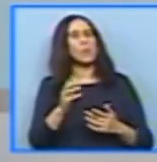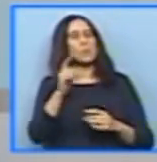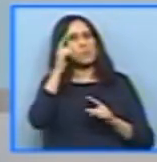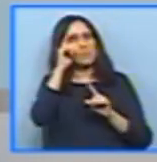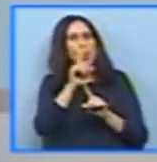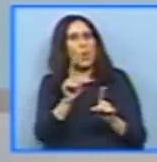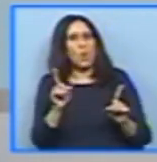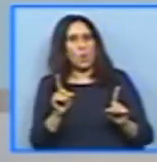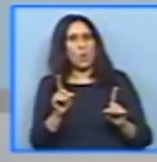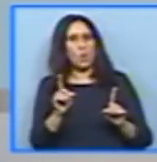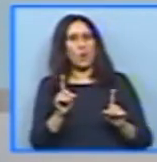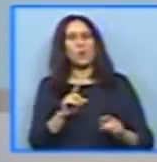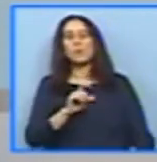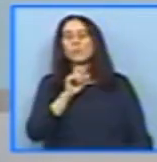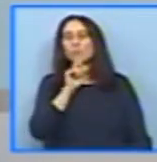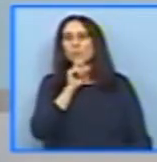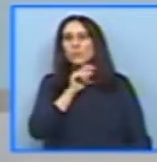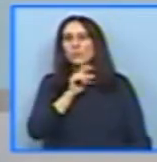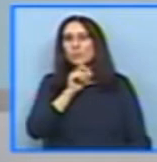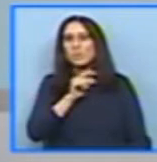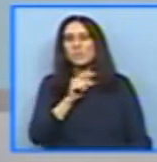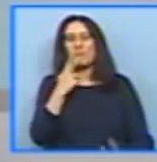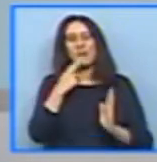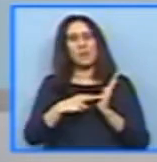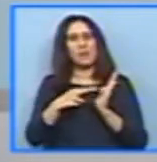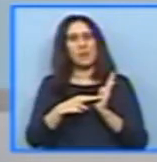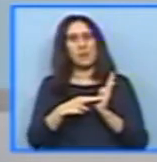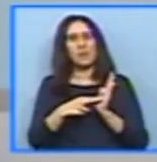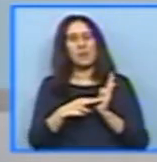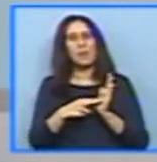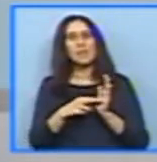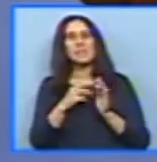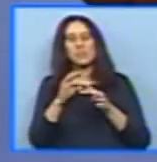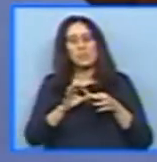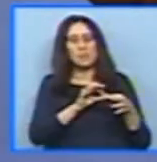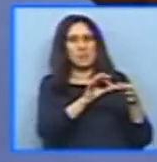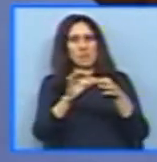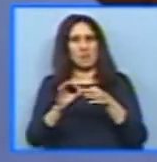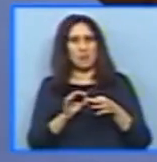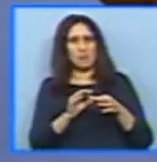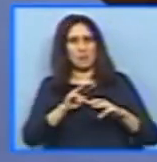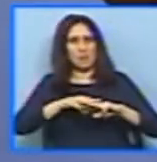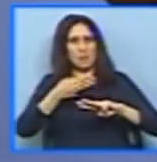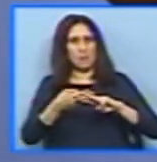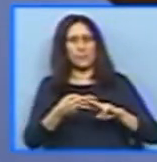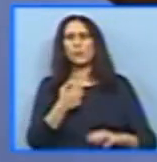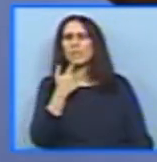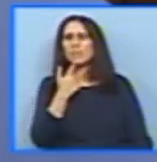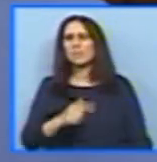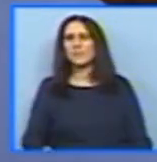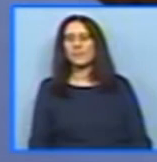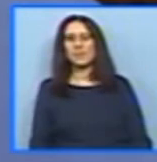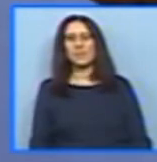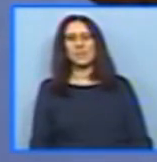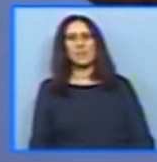legíveis, com possibilidade de serem lidos em chave trinitária. Isso quer dizer? Isso quer dizer uma